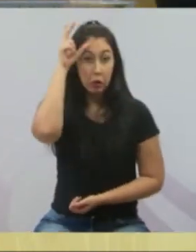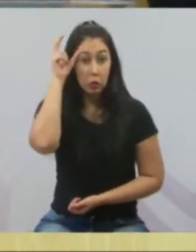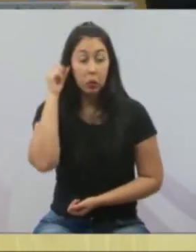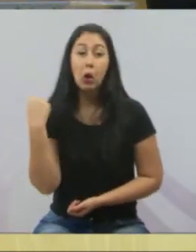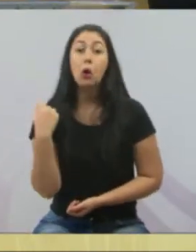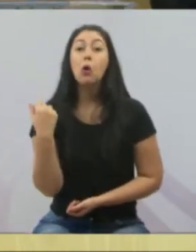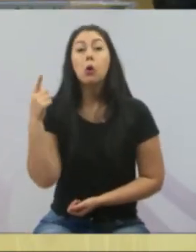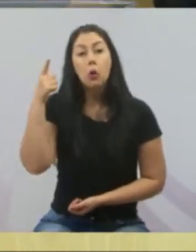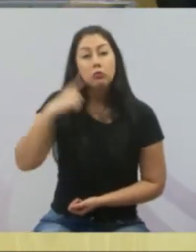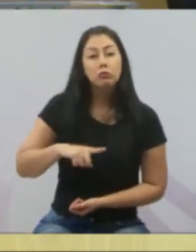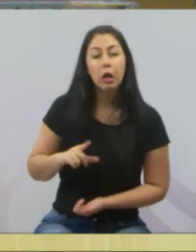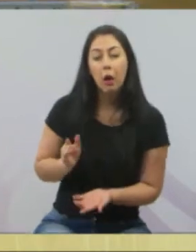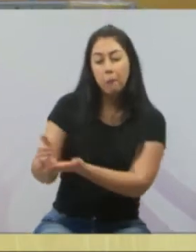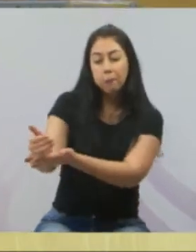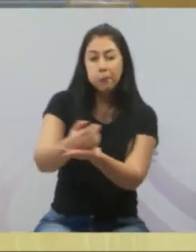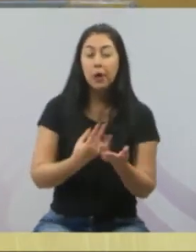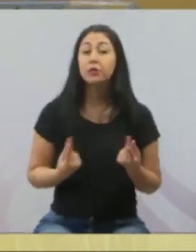Condutores.